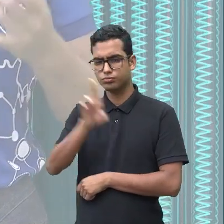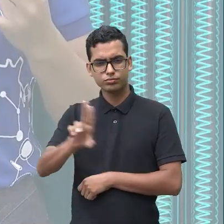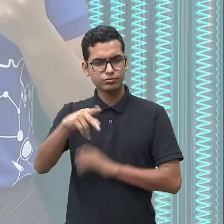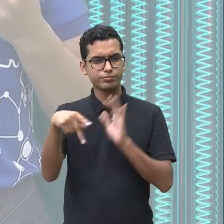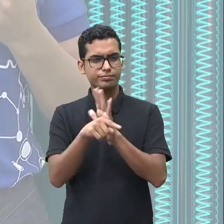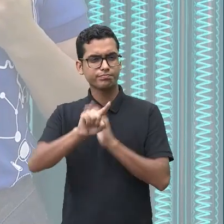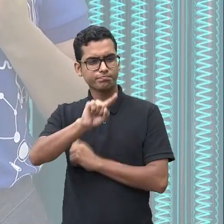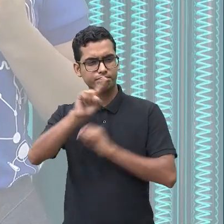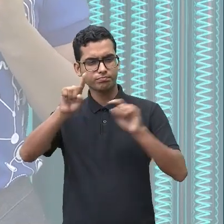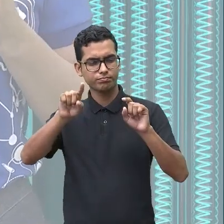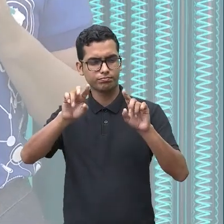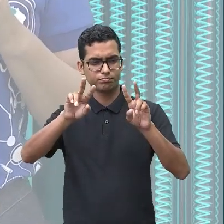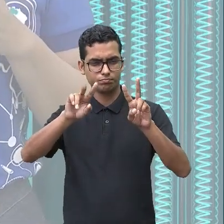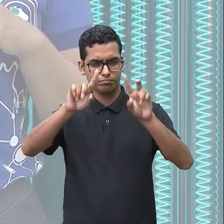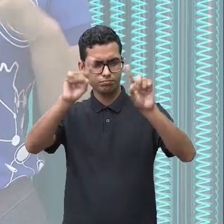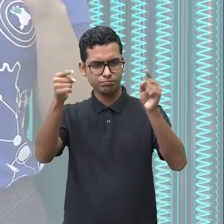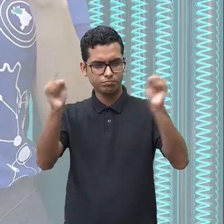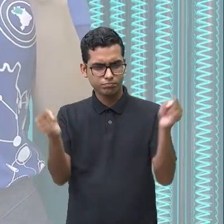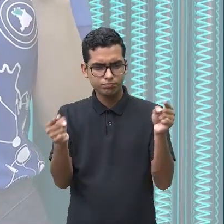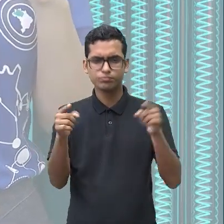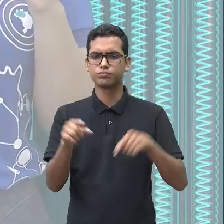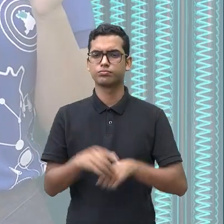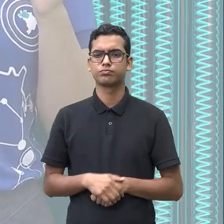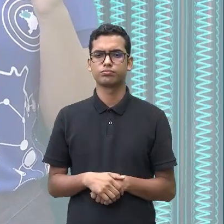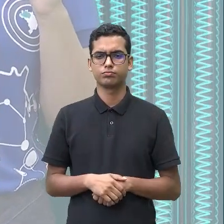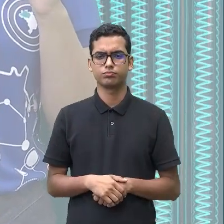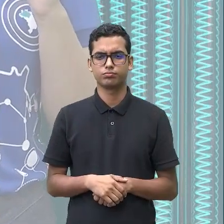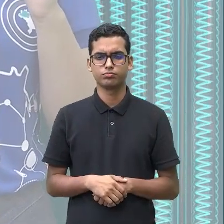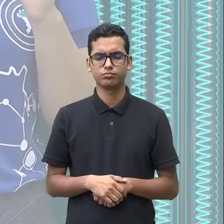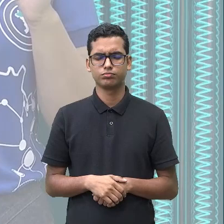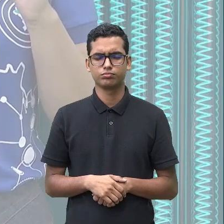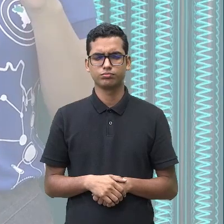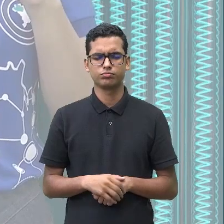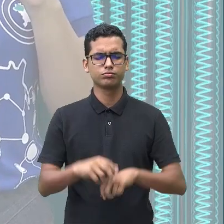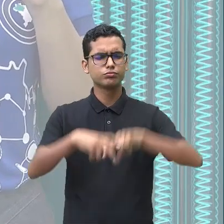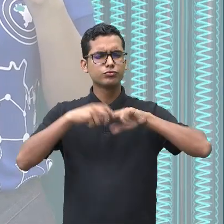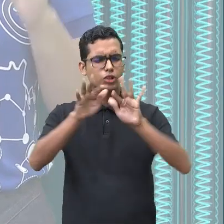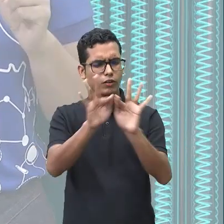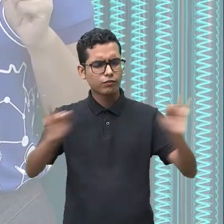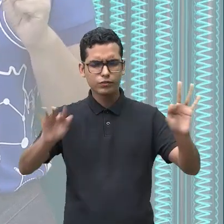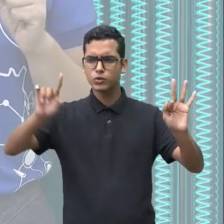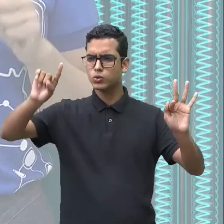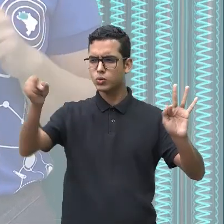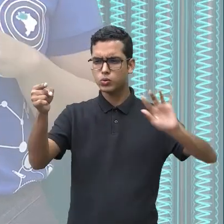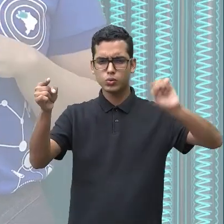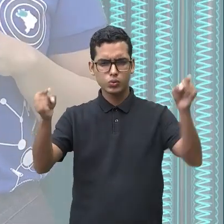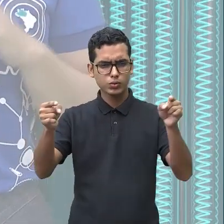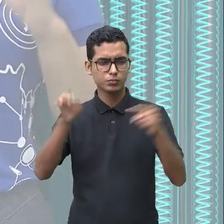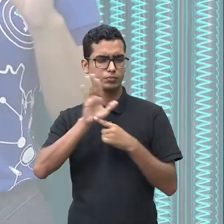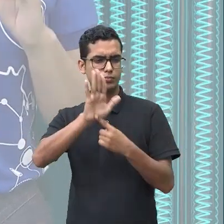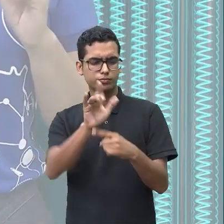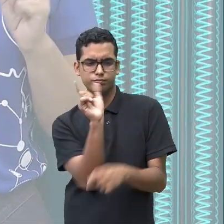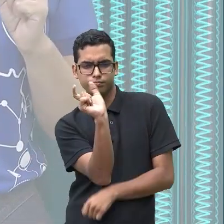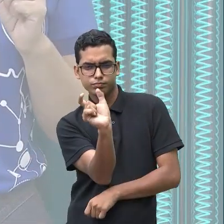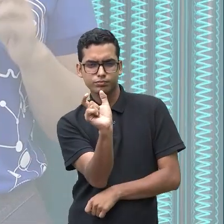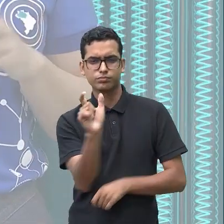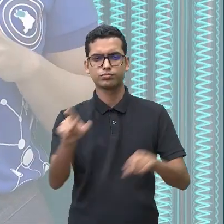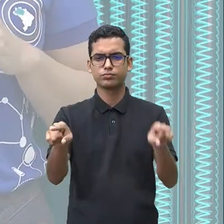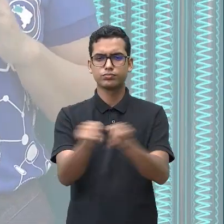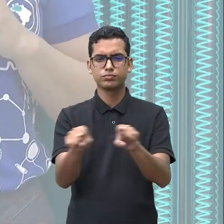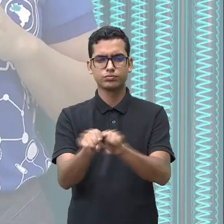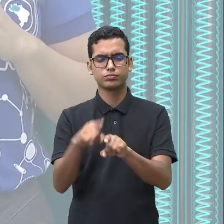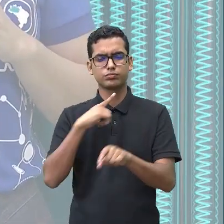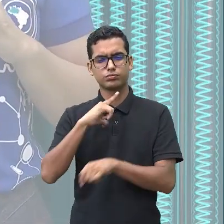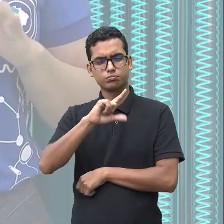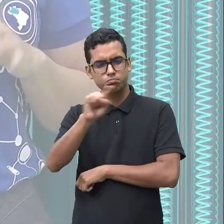pontuação, aspas, por que coloca ali em aspas, né? Tá dando destaque àquela palavra. Por que vem em vírgulas,